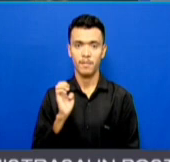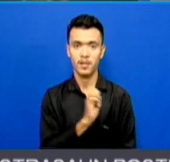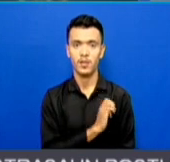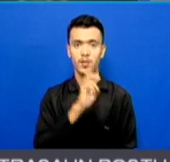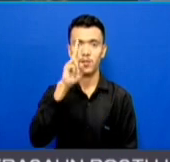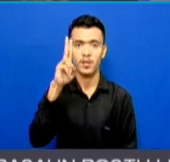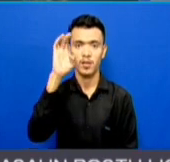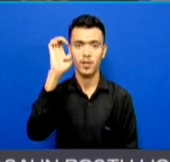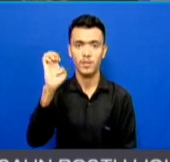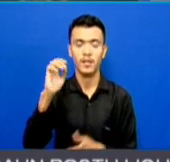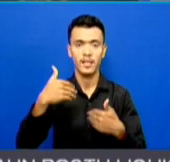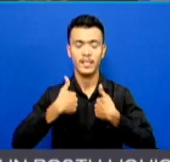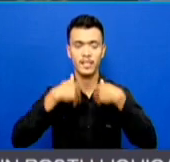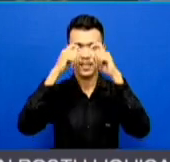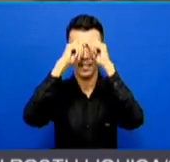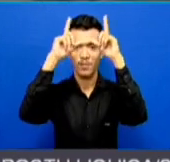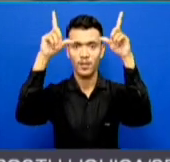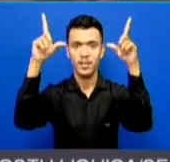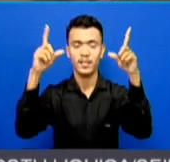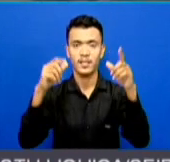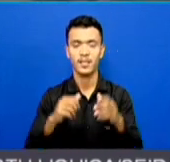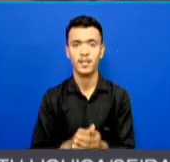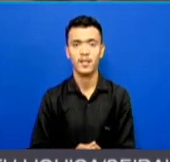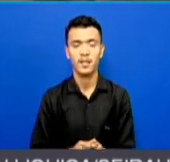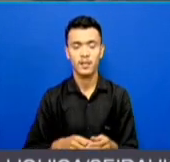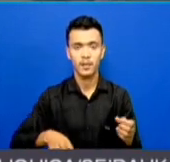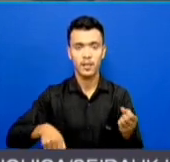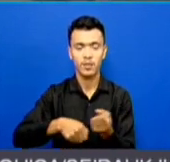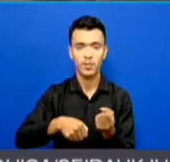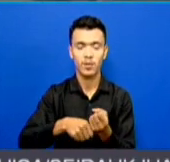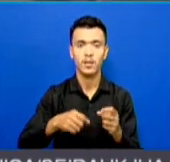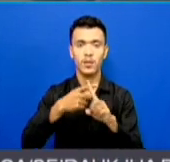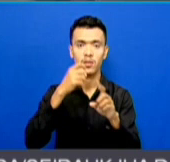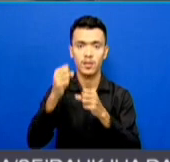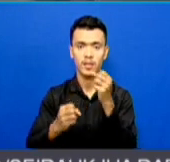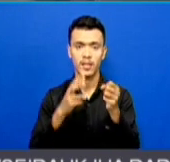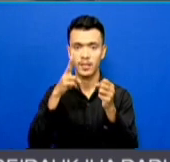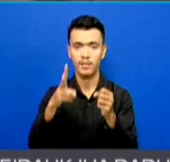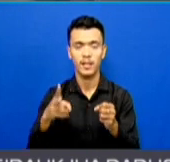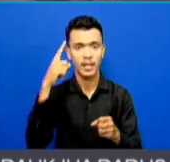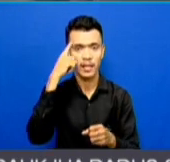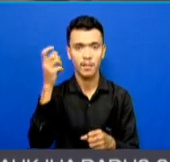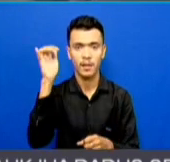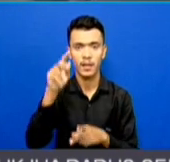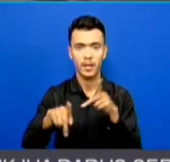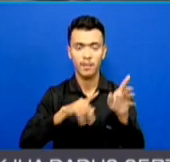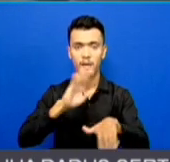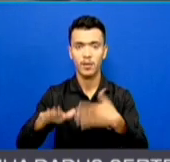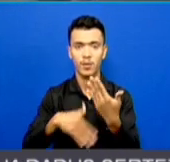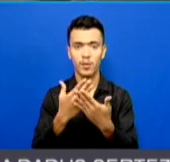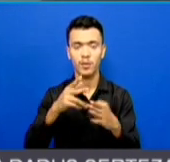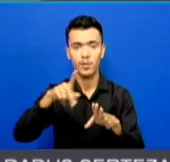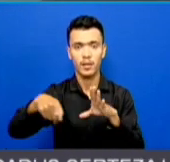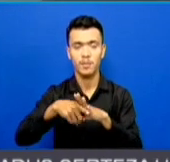União Europeia e Timor Leste Mark Friedrich aprecia o esforço toma com a sociedade civil tamba ne cidadão roto se participa